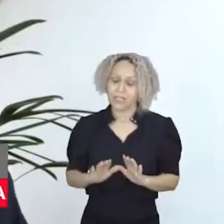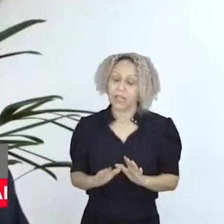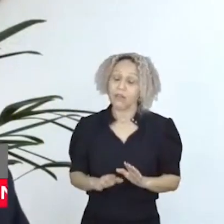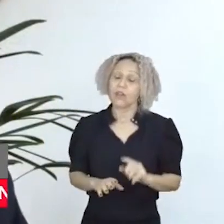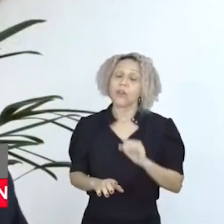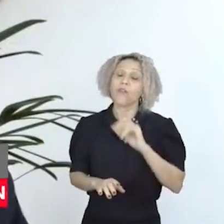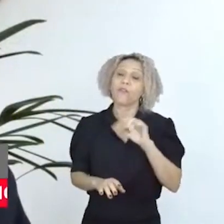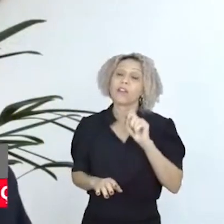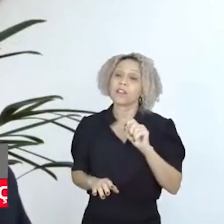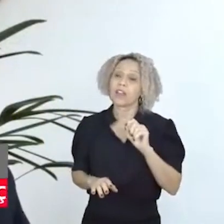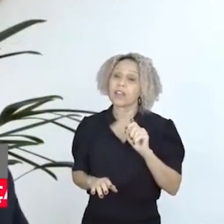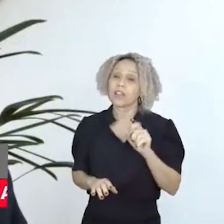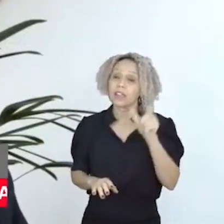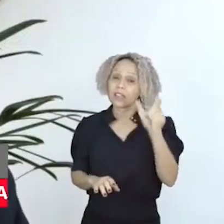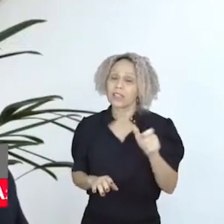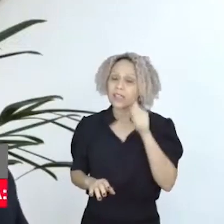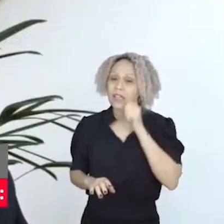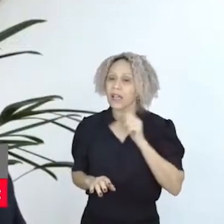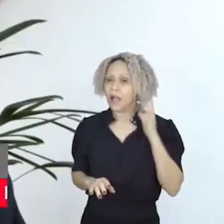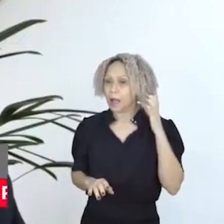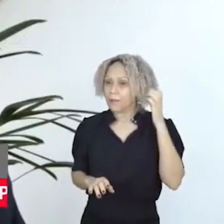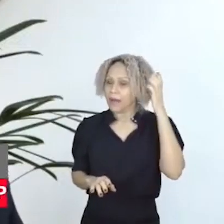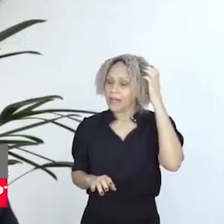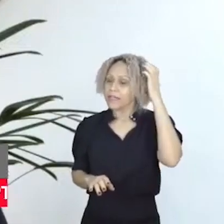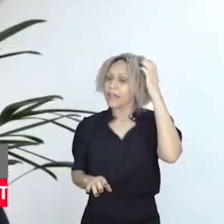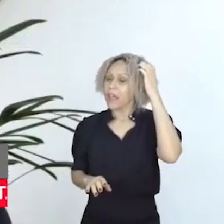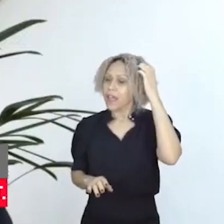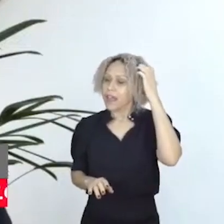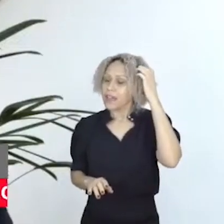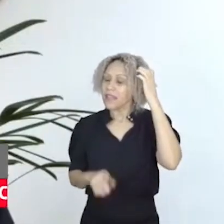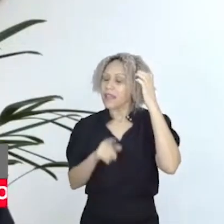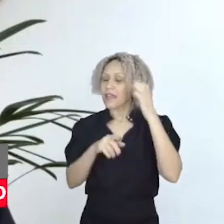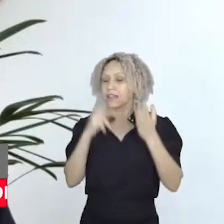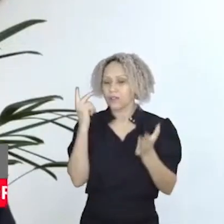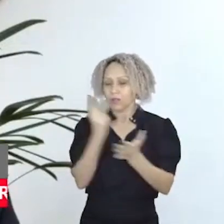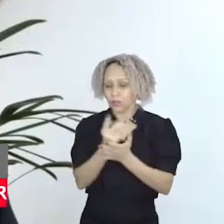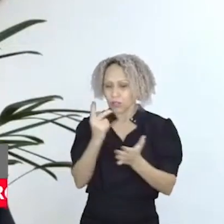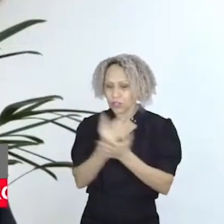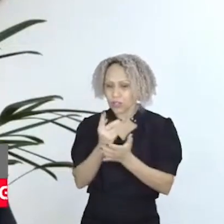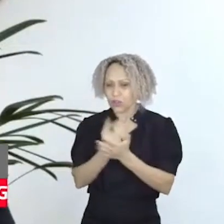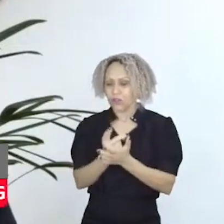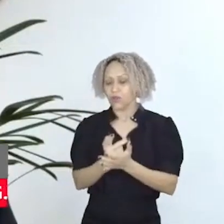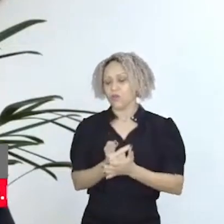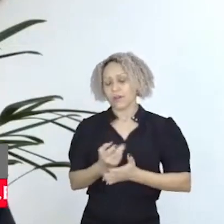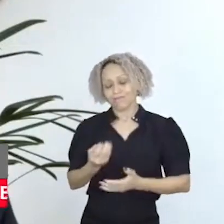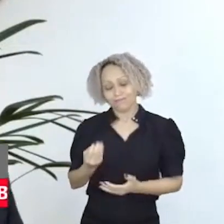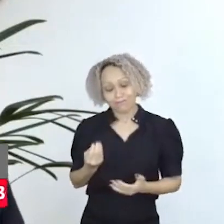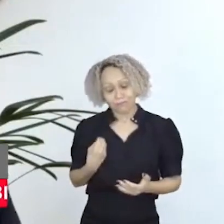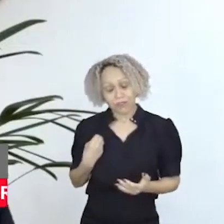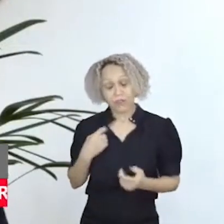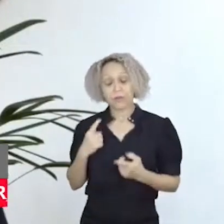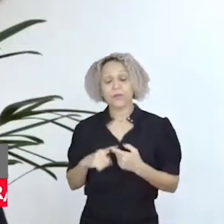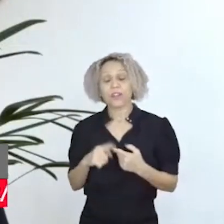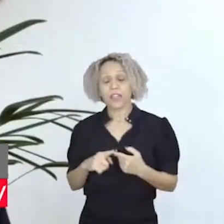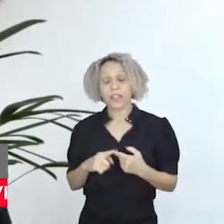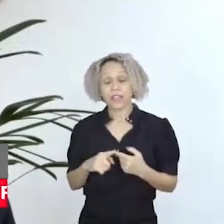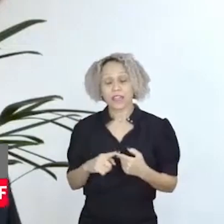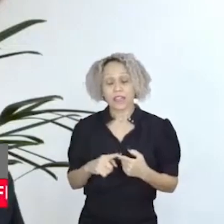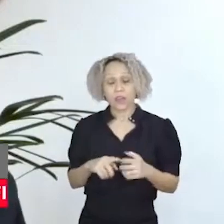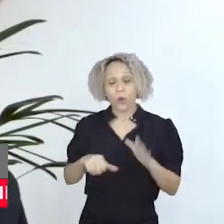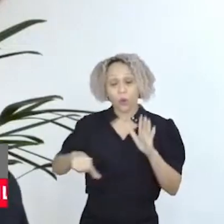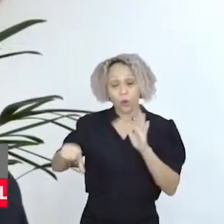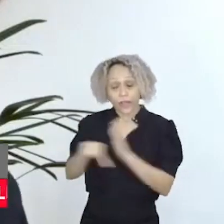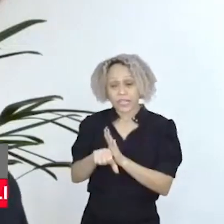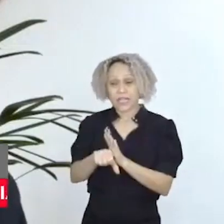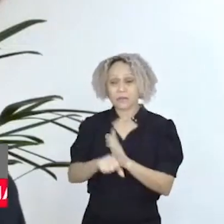dela foi tão poderosa e tão forte, que mesmo depois do crime que a levou, que a matou, ela continua